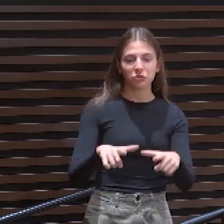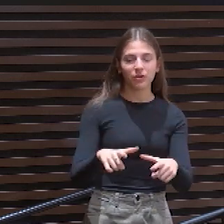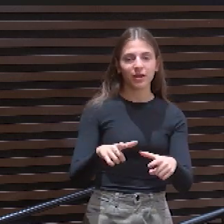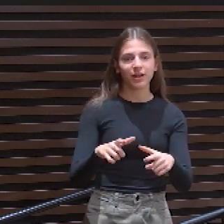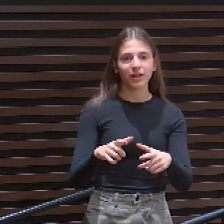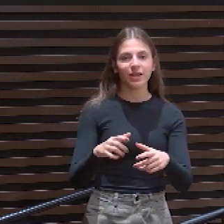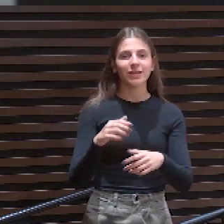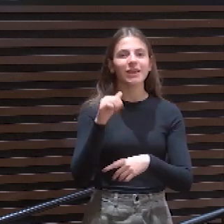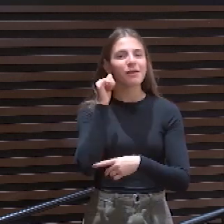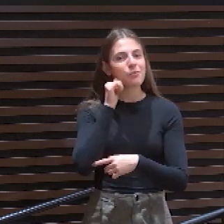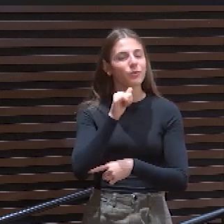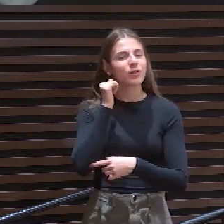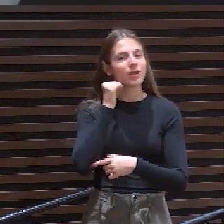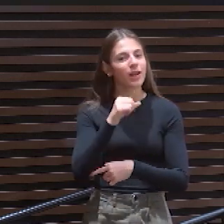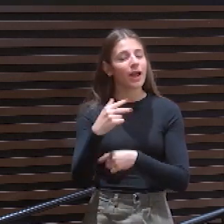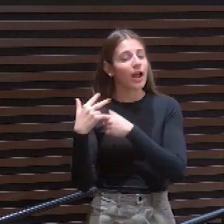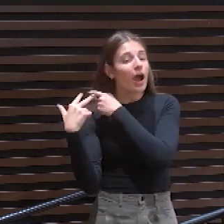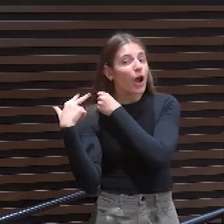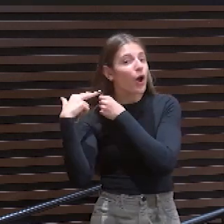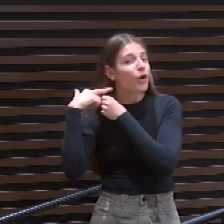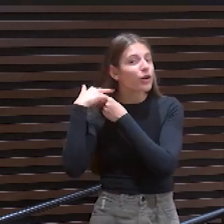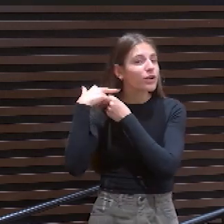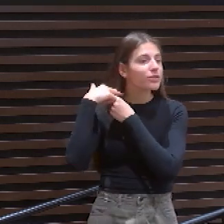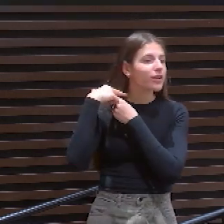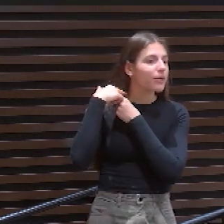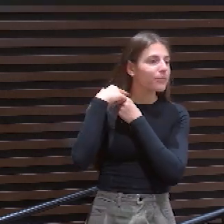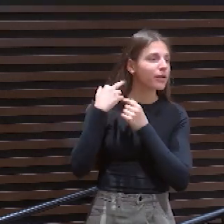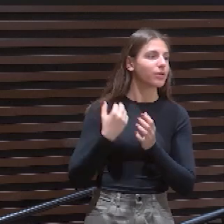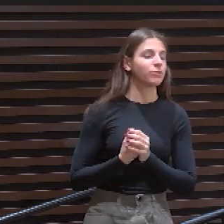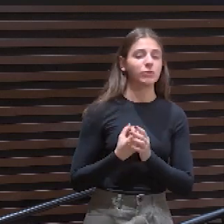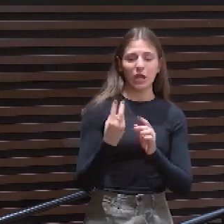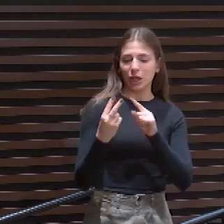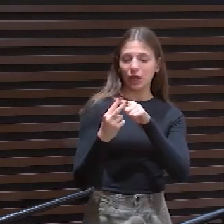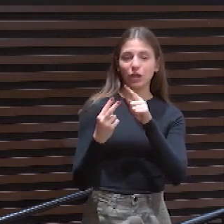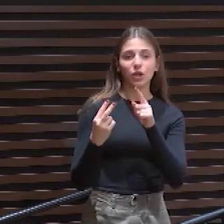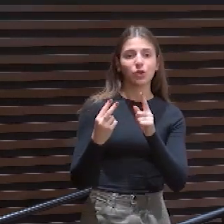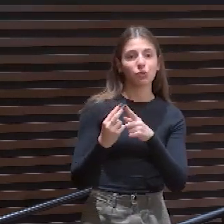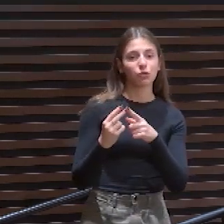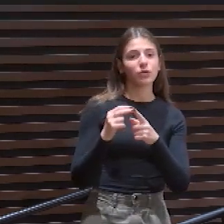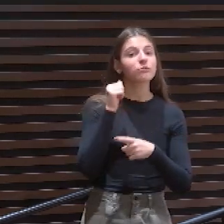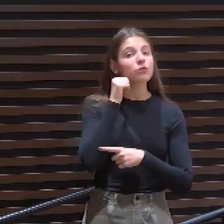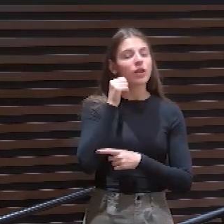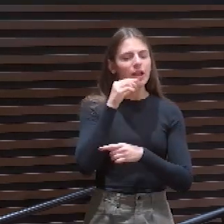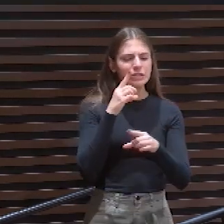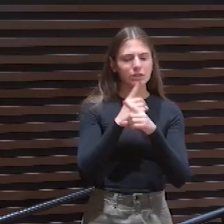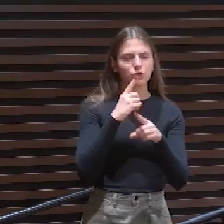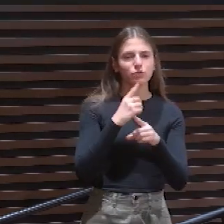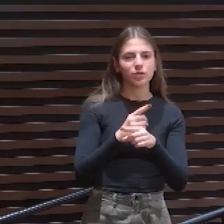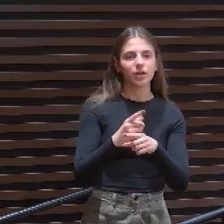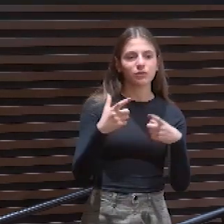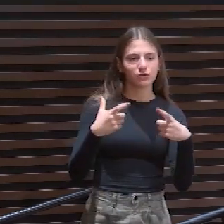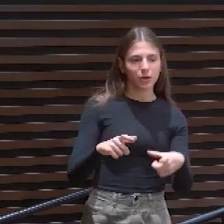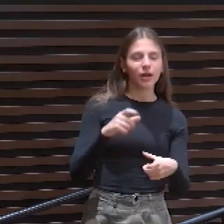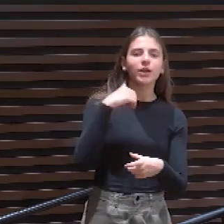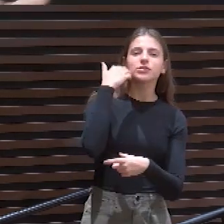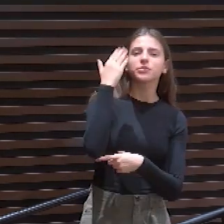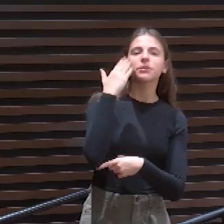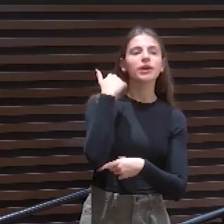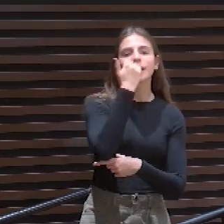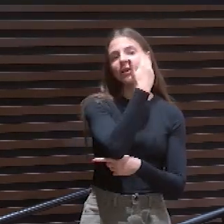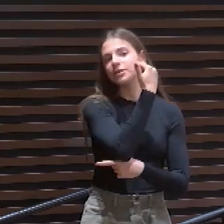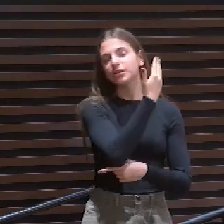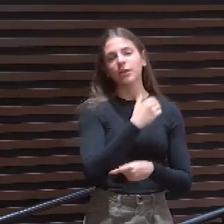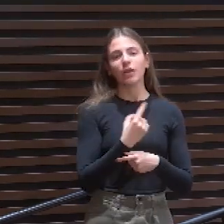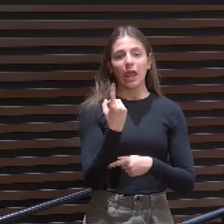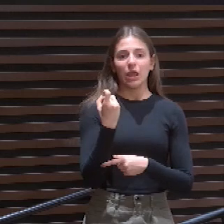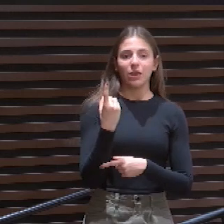né? Duas antigas amigas se encontraram num salão de beleza. Aí uma olha para a outra, e como